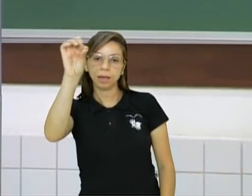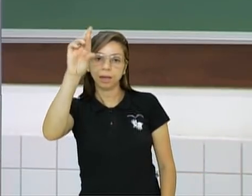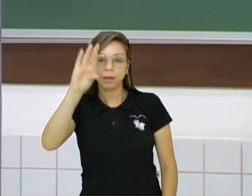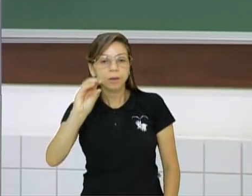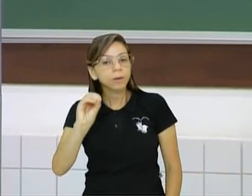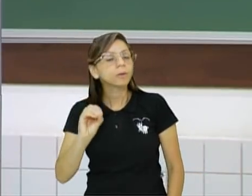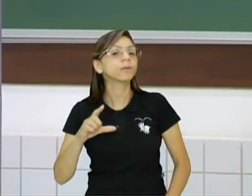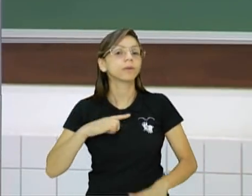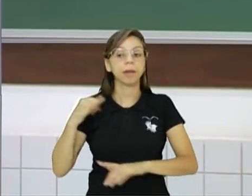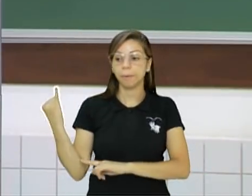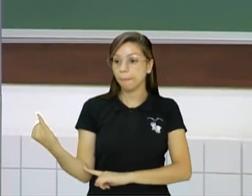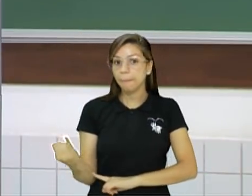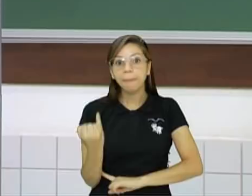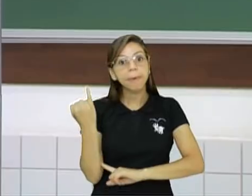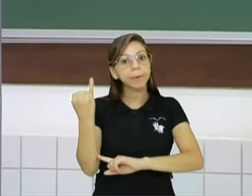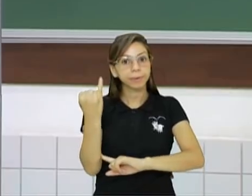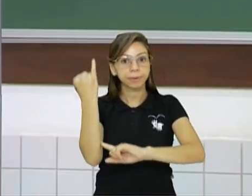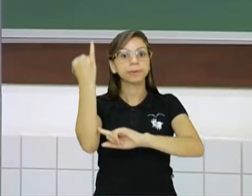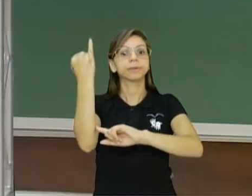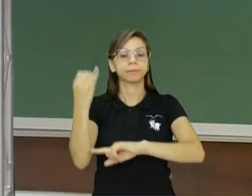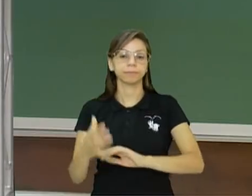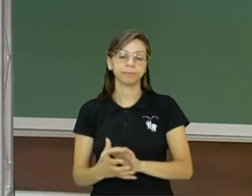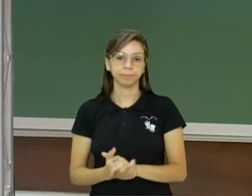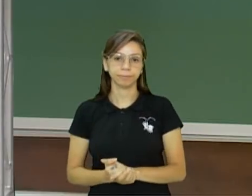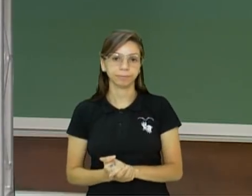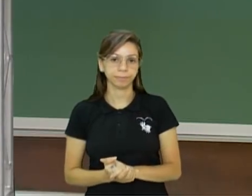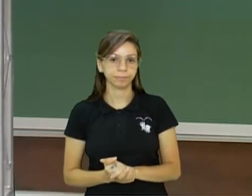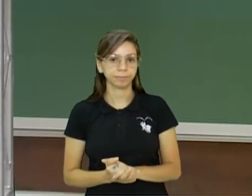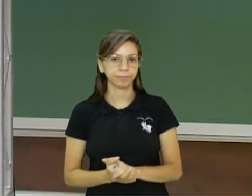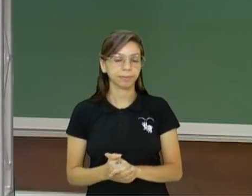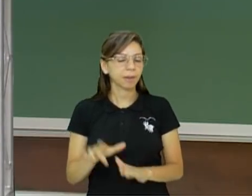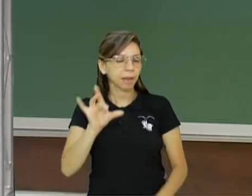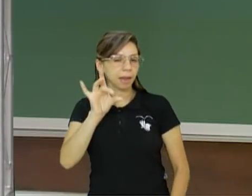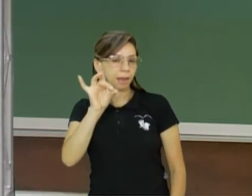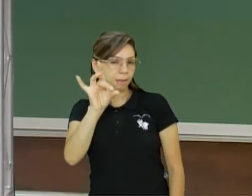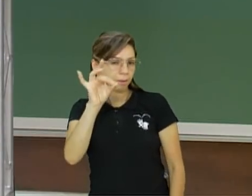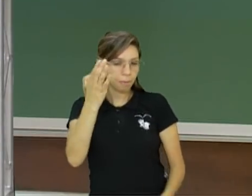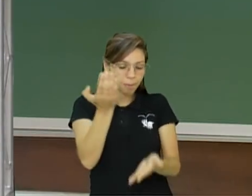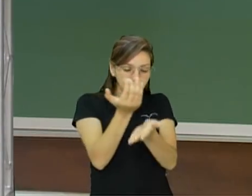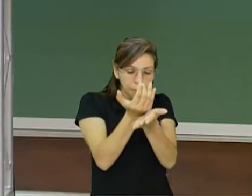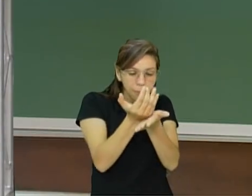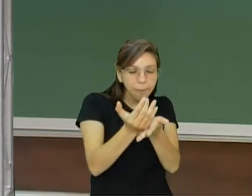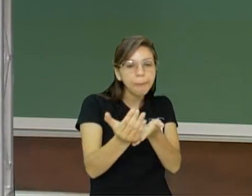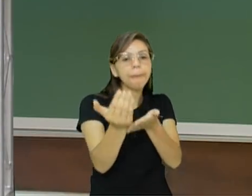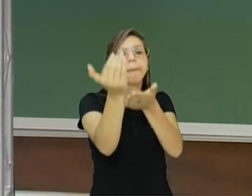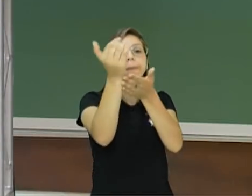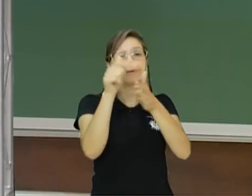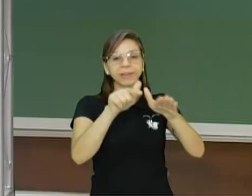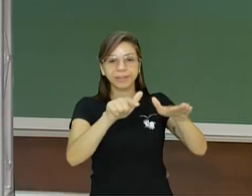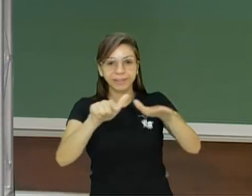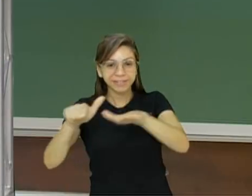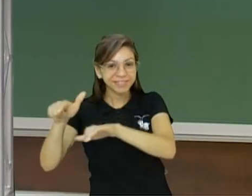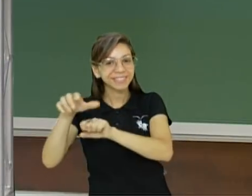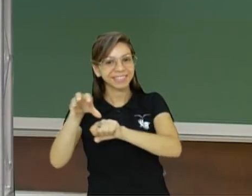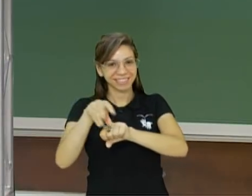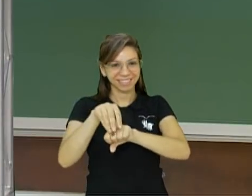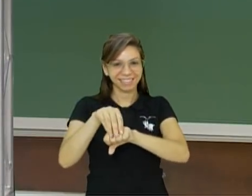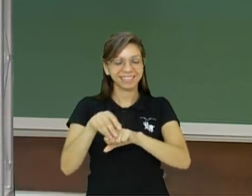muito importante, tá bom? Olha que é só o início da nossa semana do conhecimento,